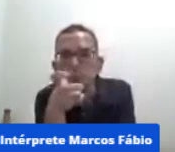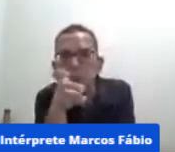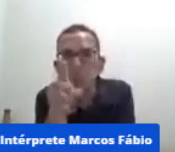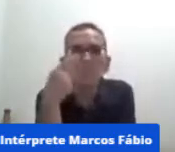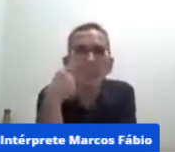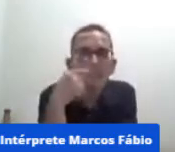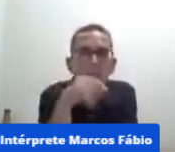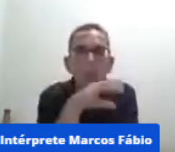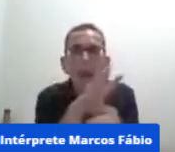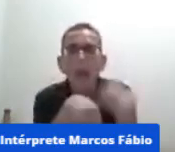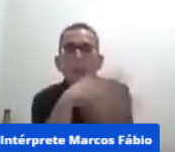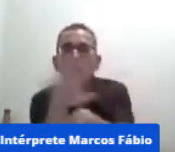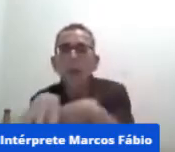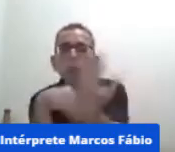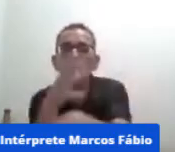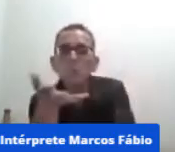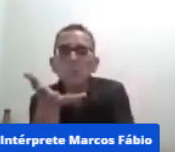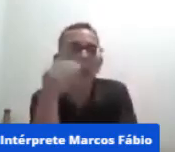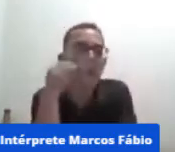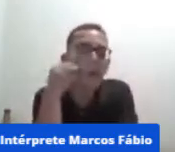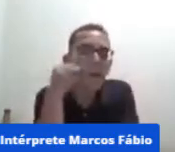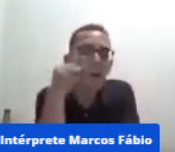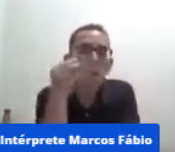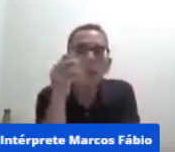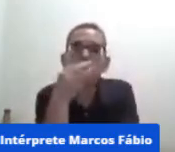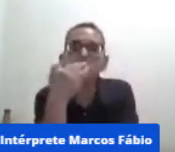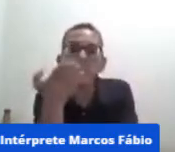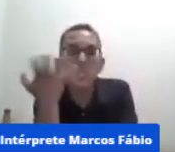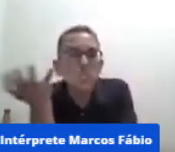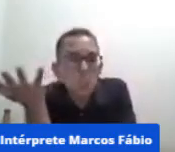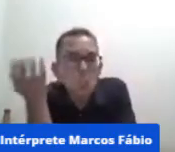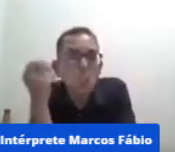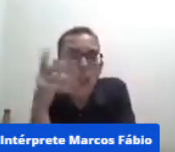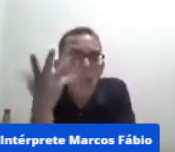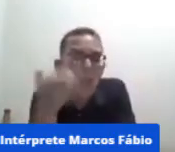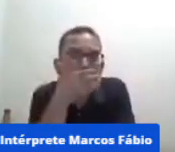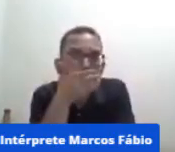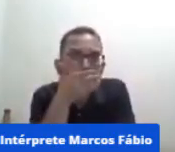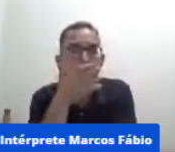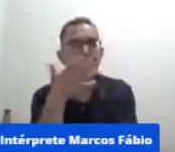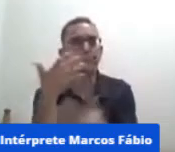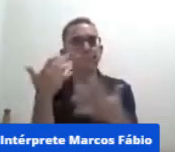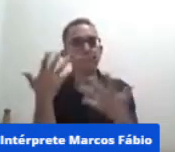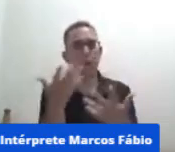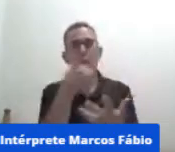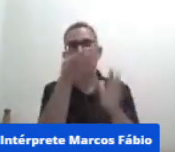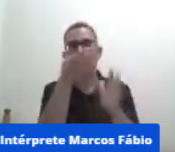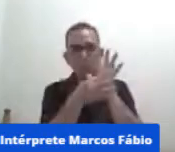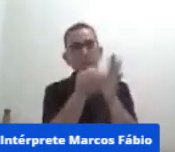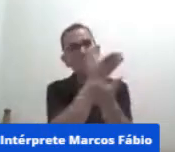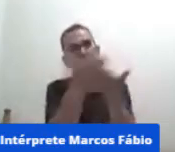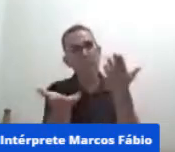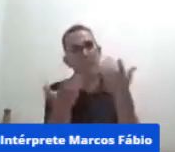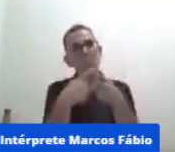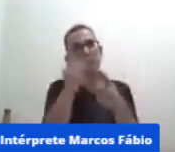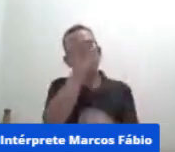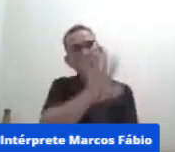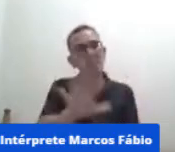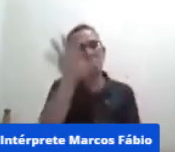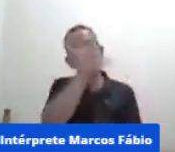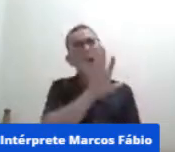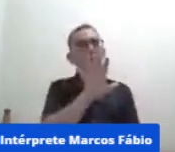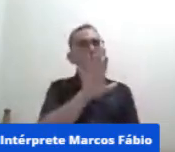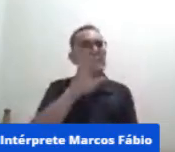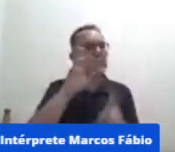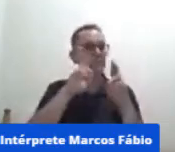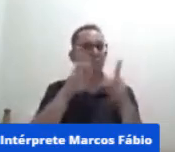vai falar o que está pedindo. Então a proposta aí se perde, porque a imagem está estereotipada e com muitos